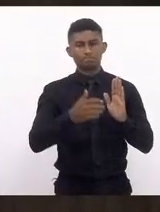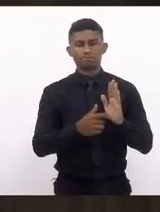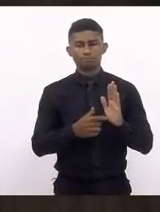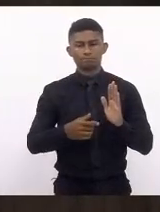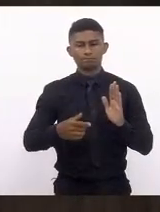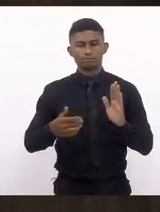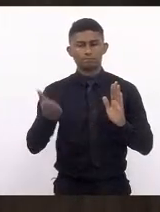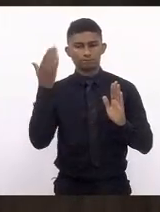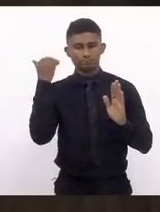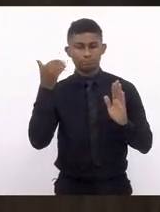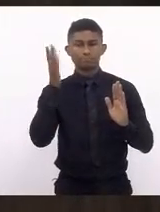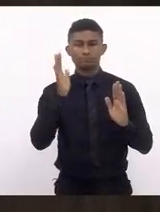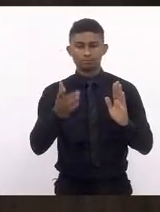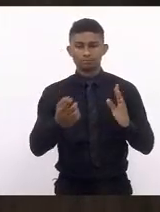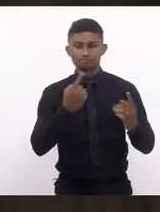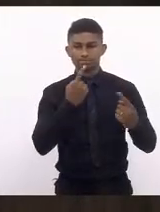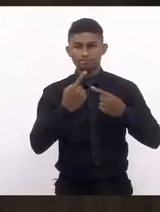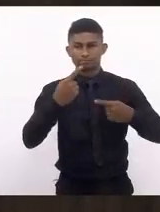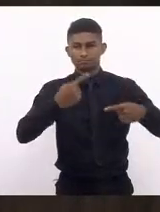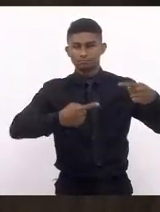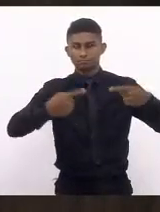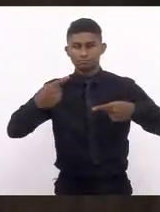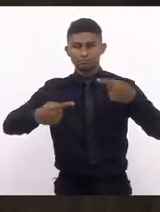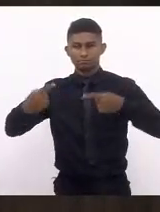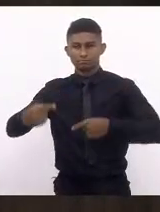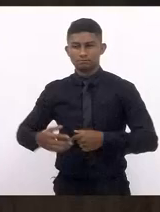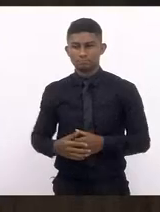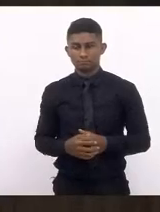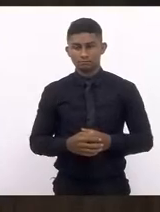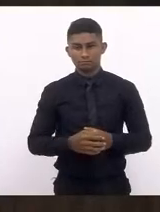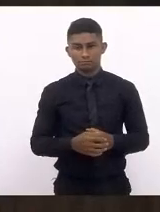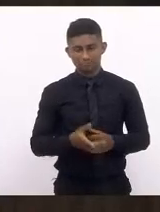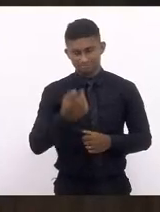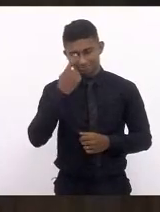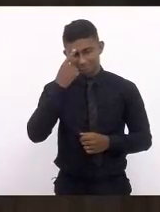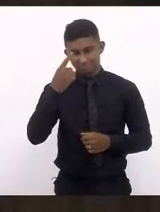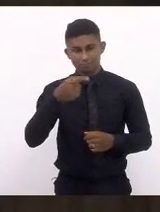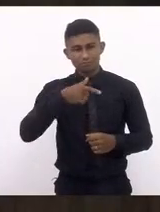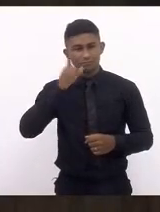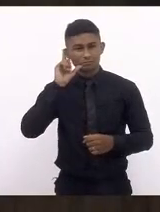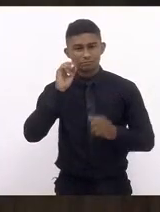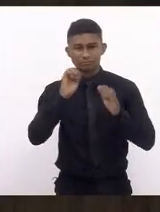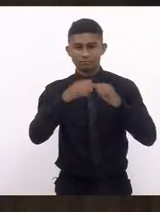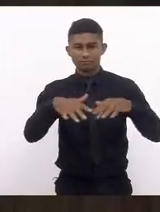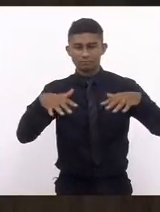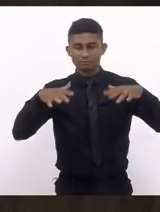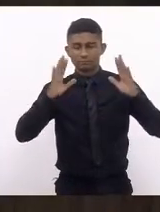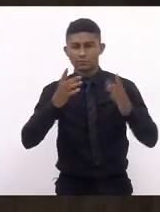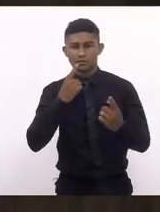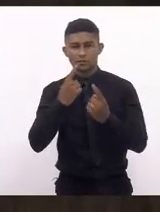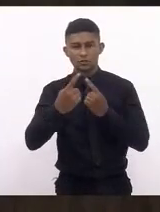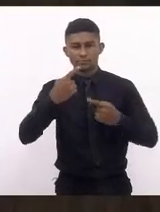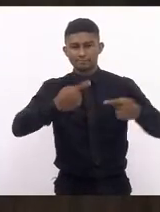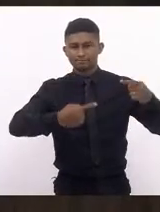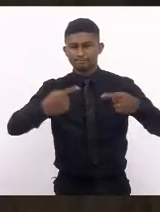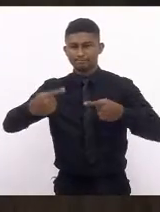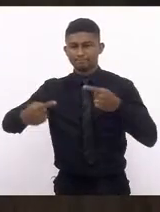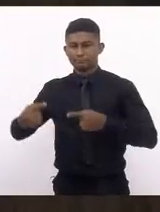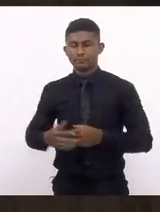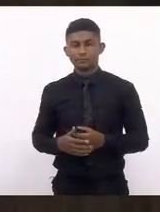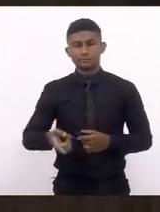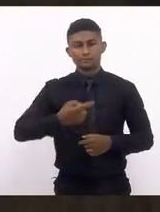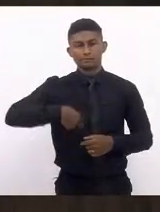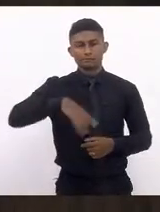havíamos debatido ele na sessão de ontem é o